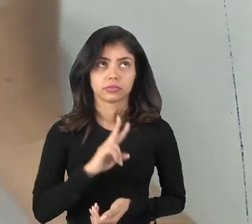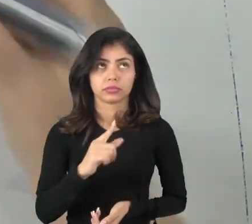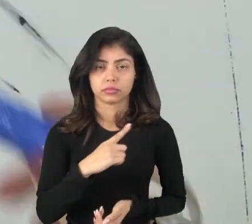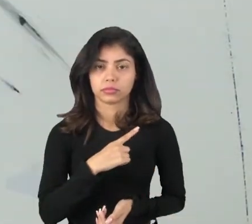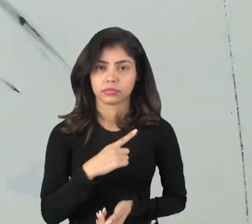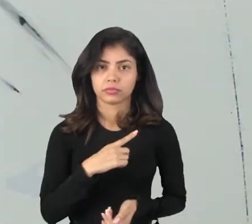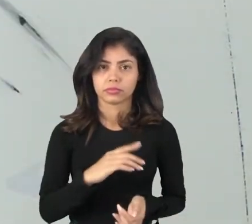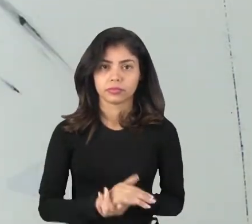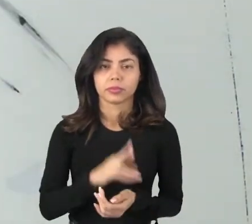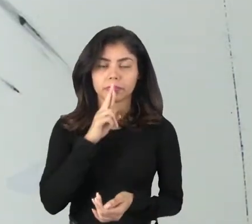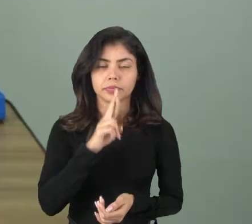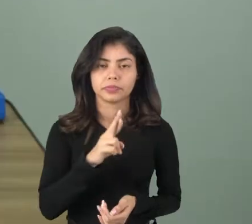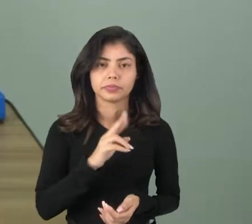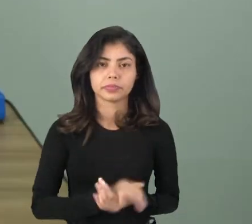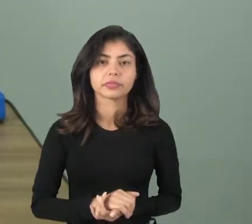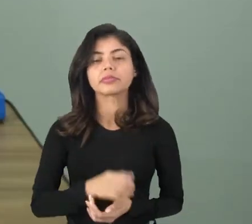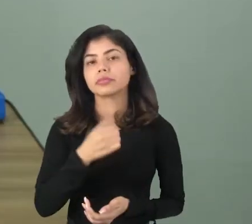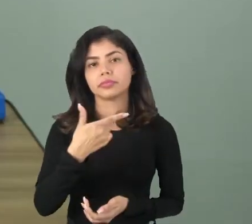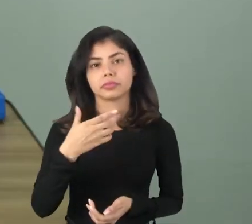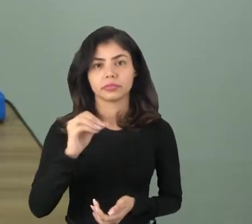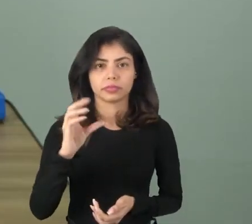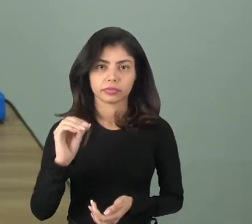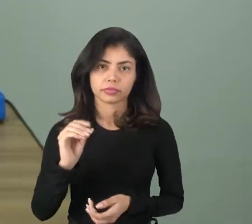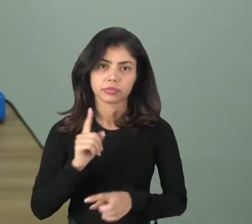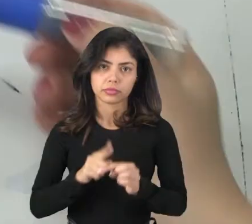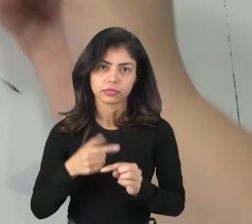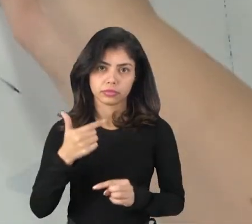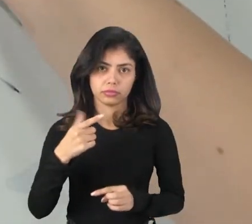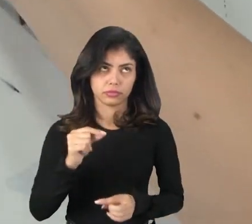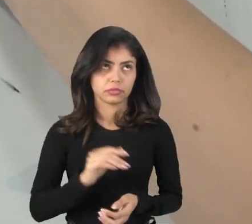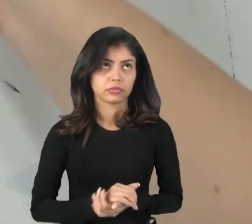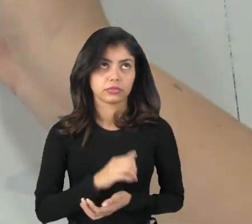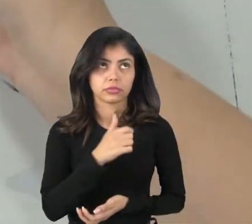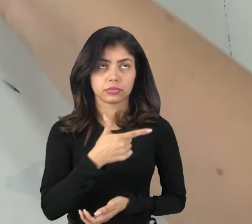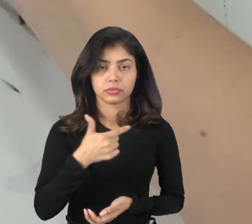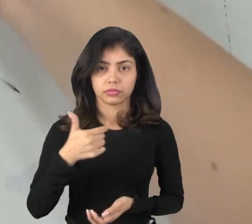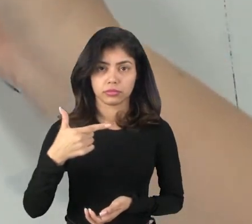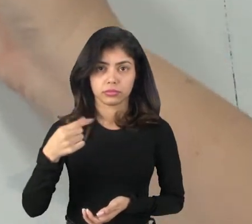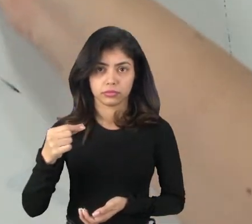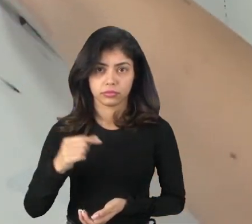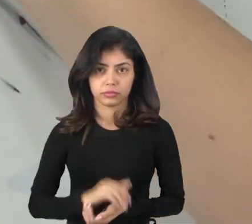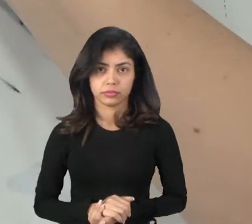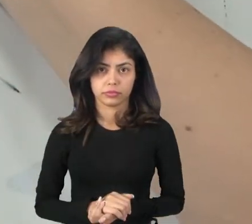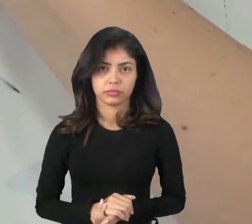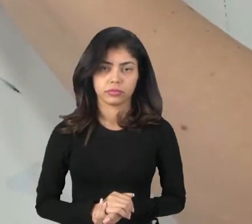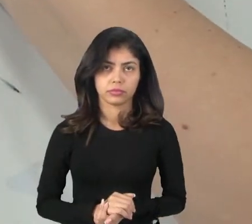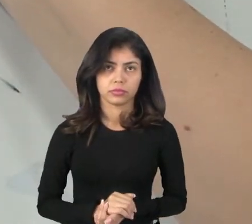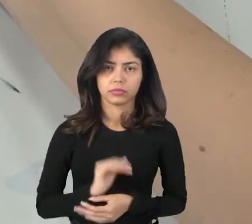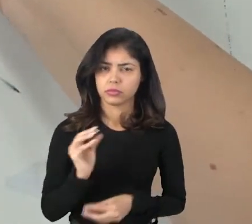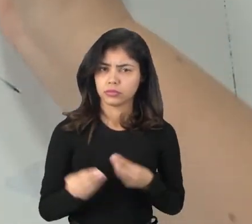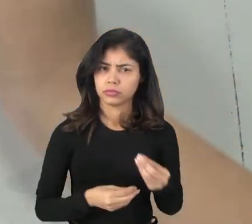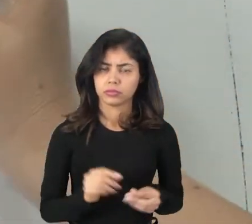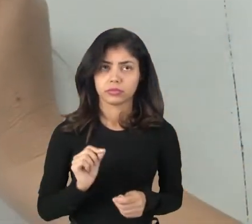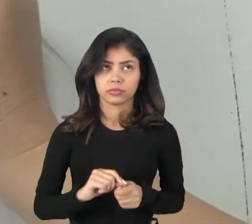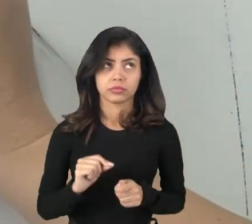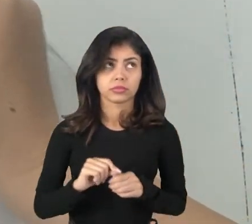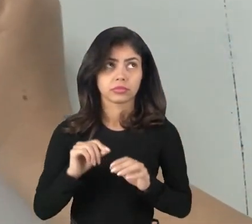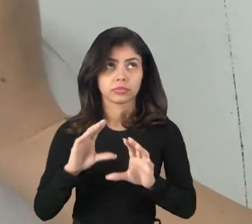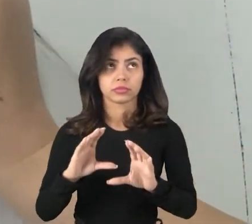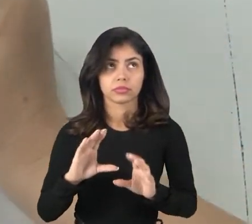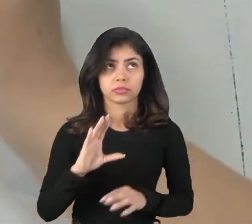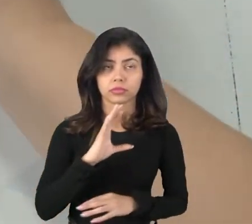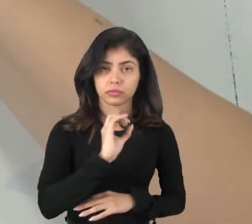cálculo mental? Dá, 200 mais 20, 220, né? Como que a gente faz isso aqui na operação? 0 mais